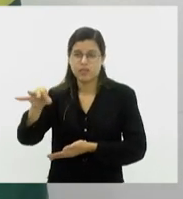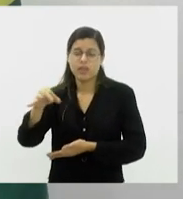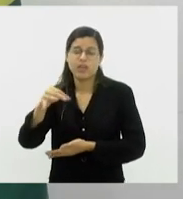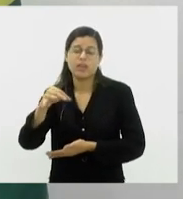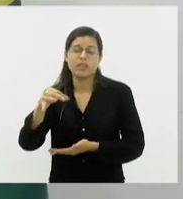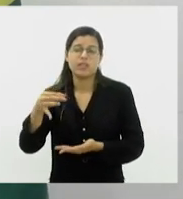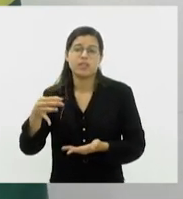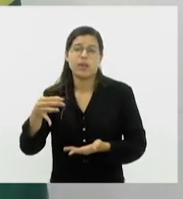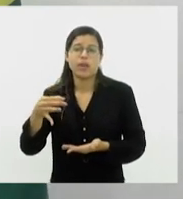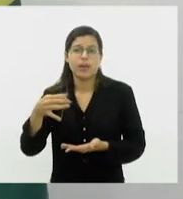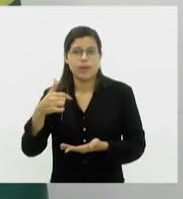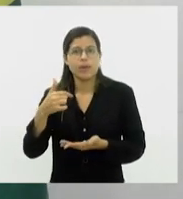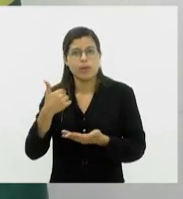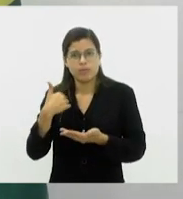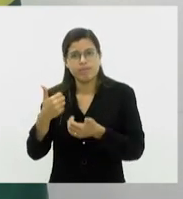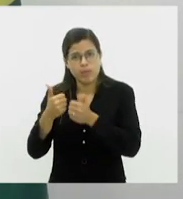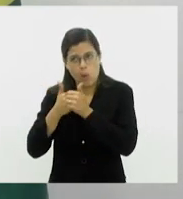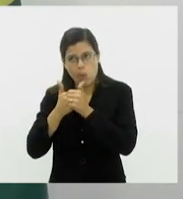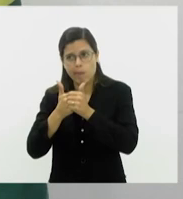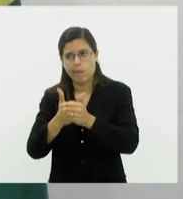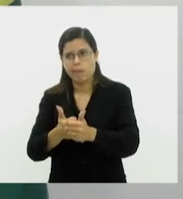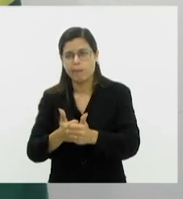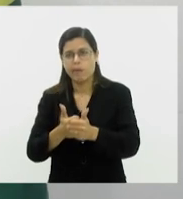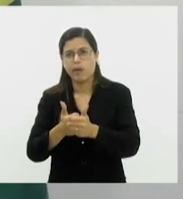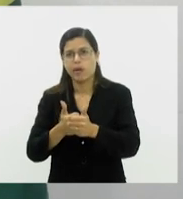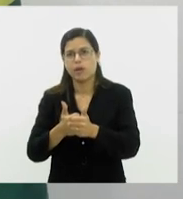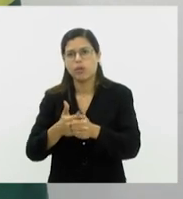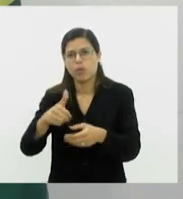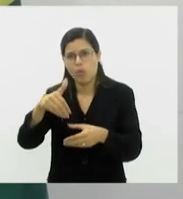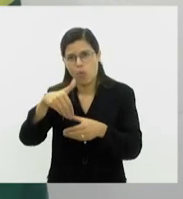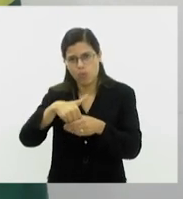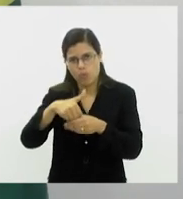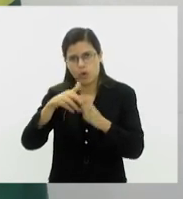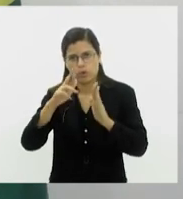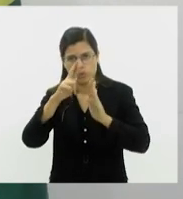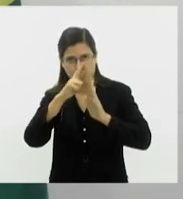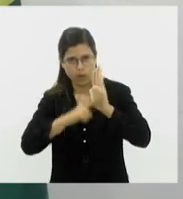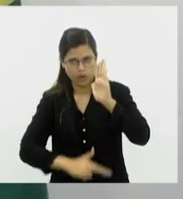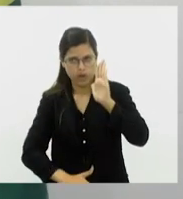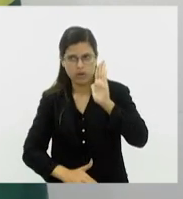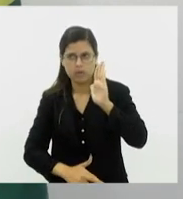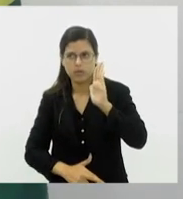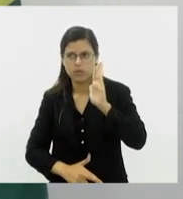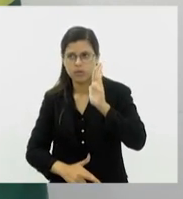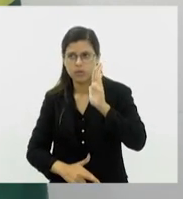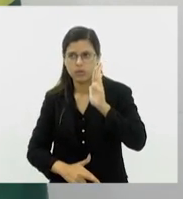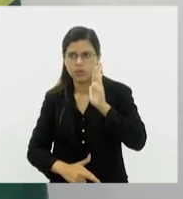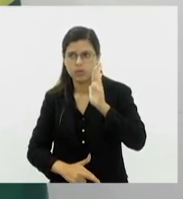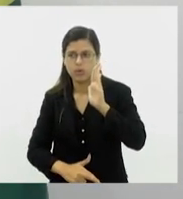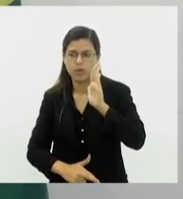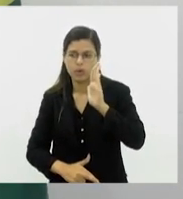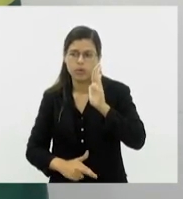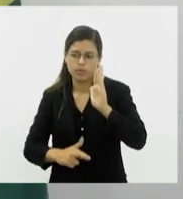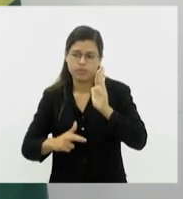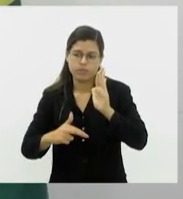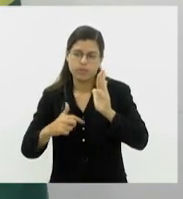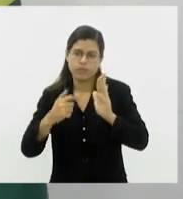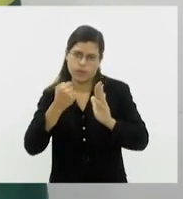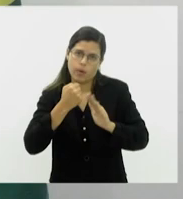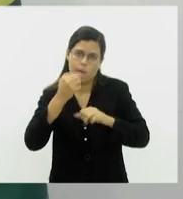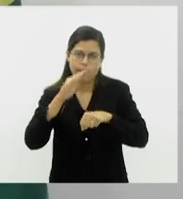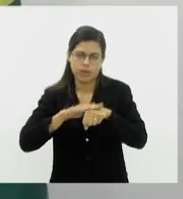Que acompanho o voto do relator que no caso sou eu Muito